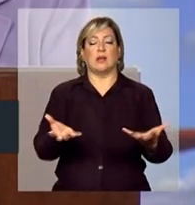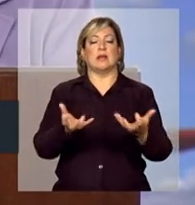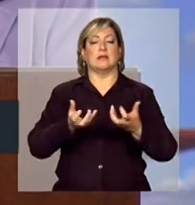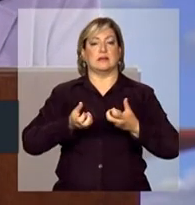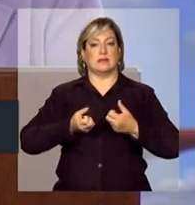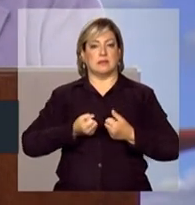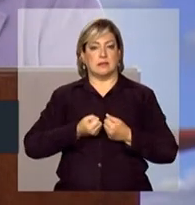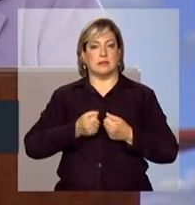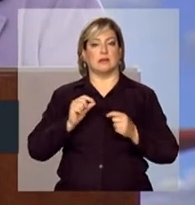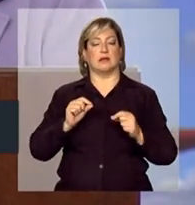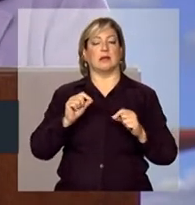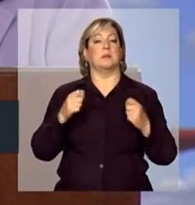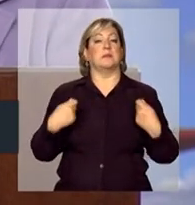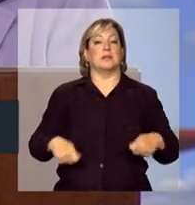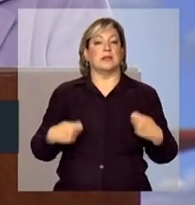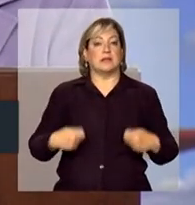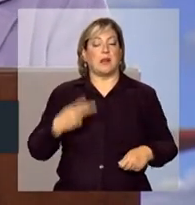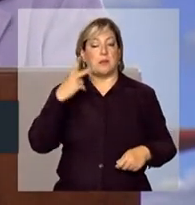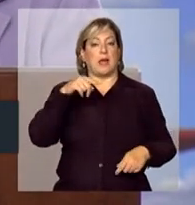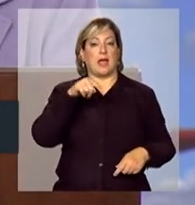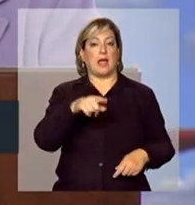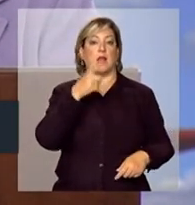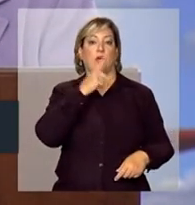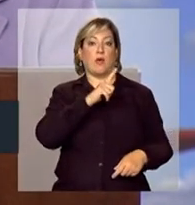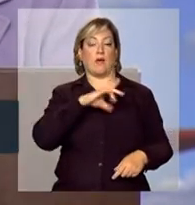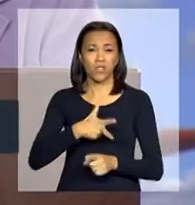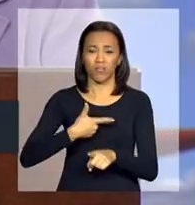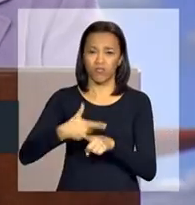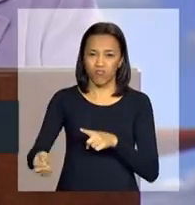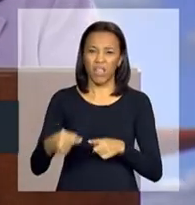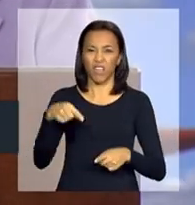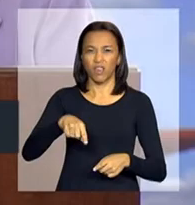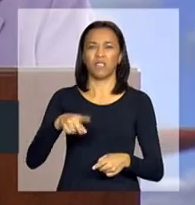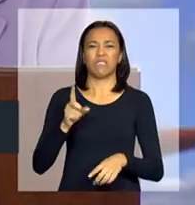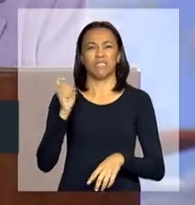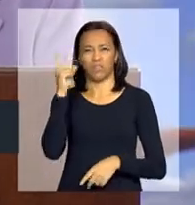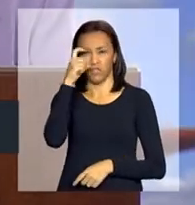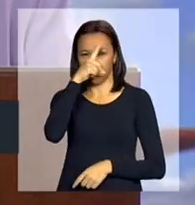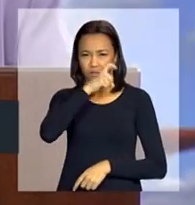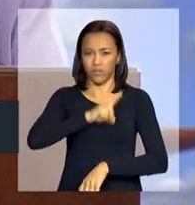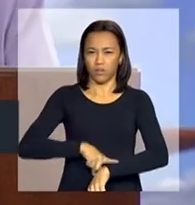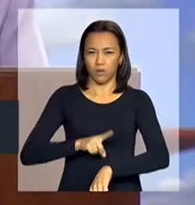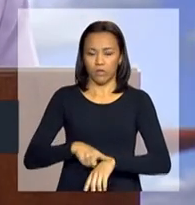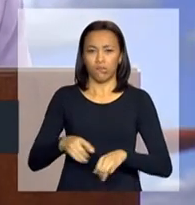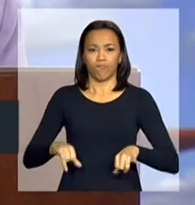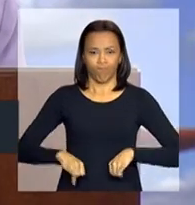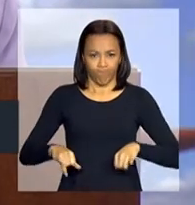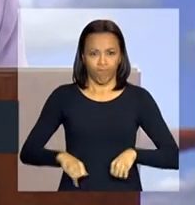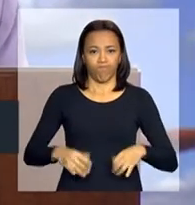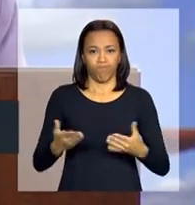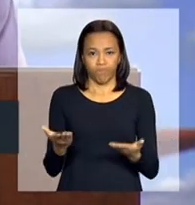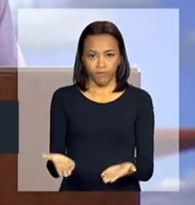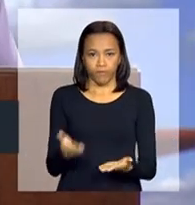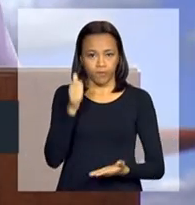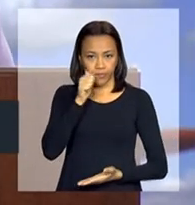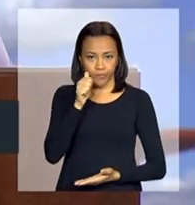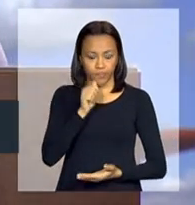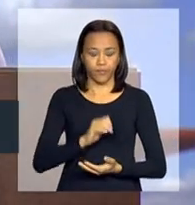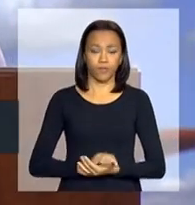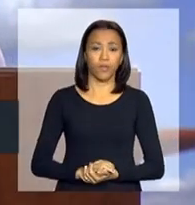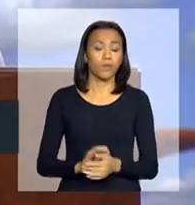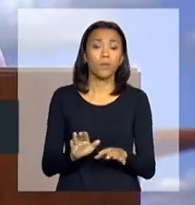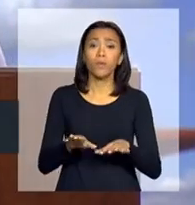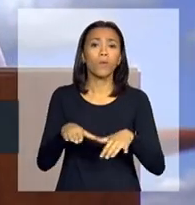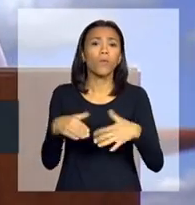acolhimento necessário para que ela enfrente este momento e essa situação em qual